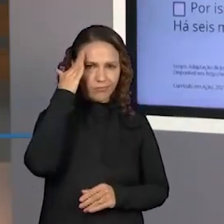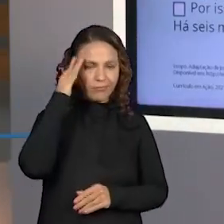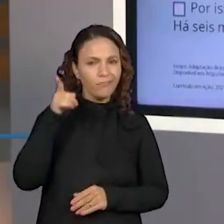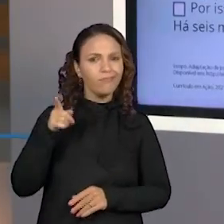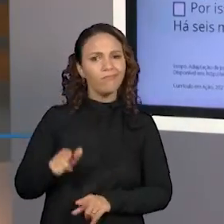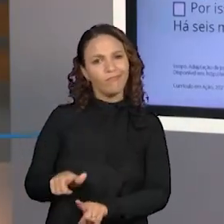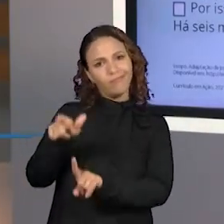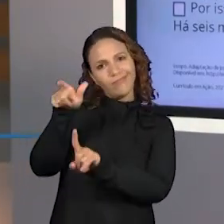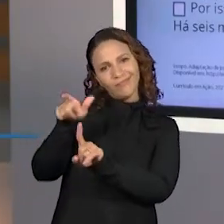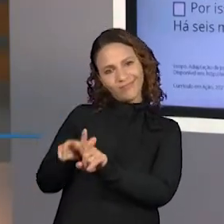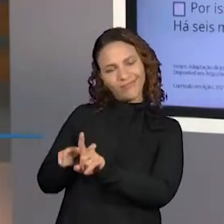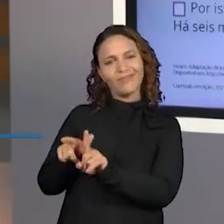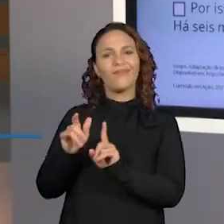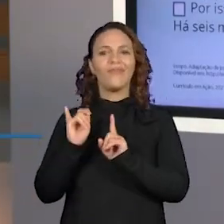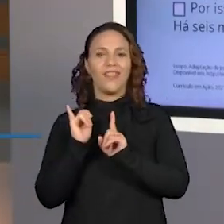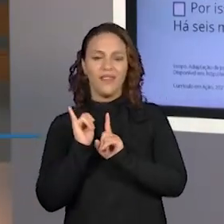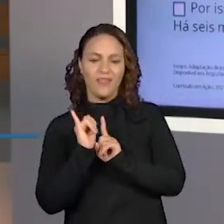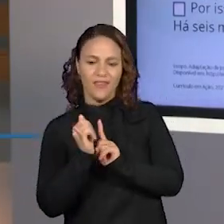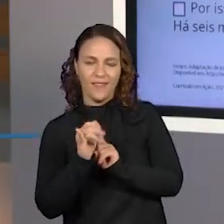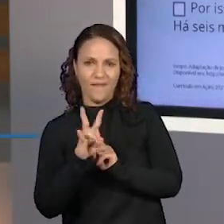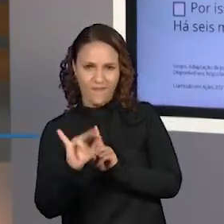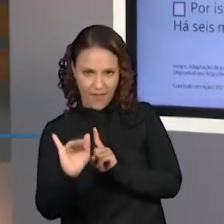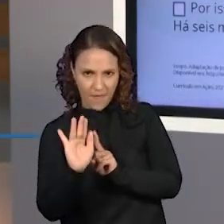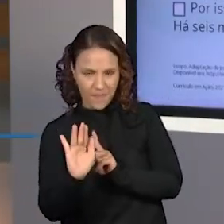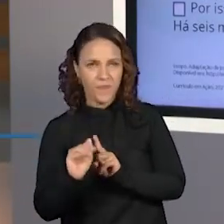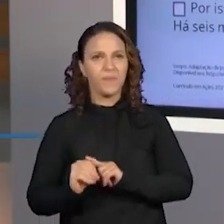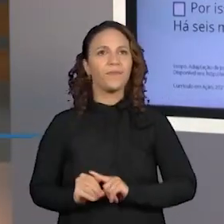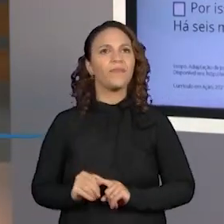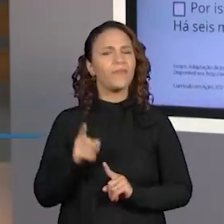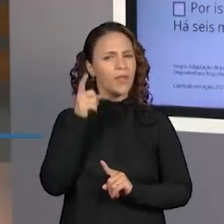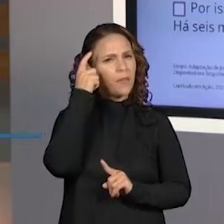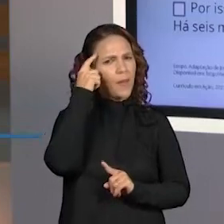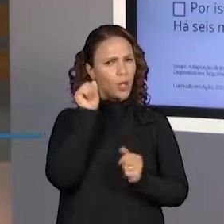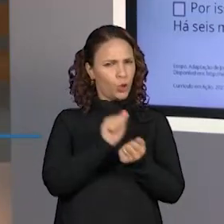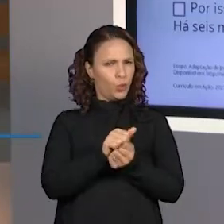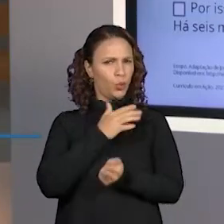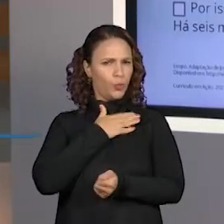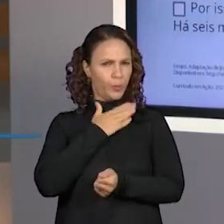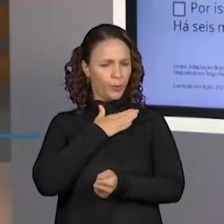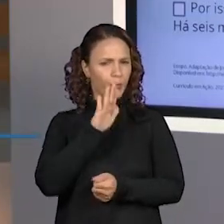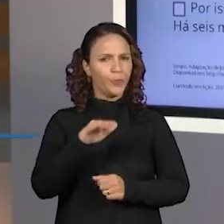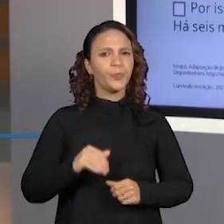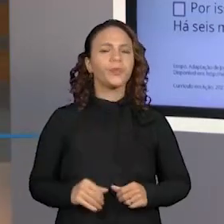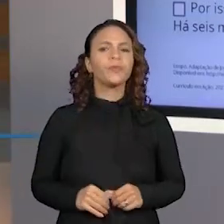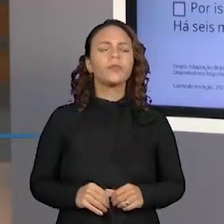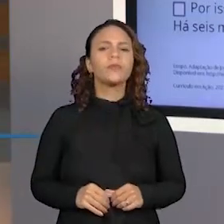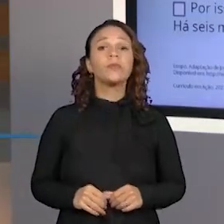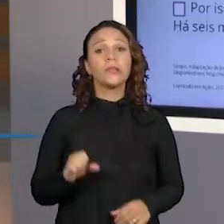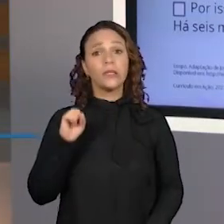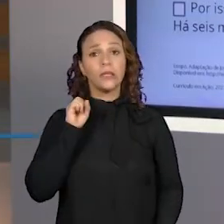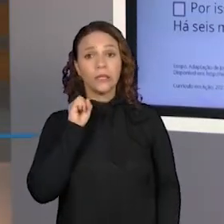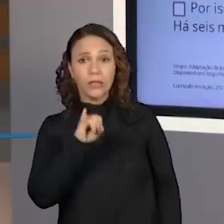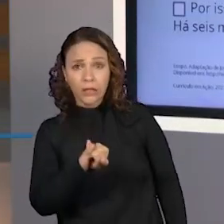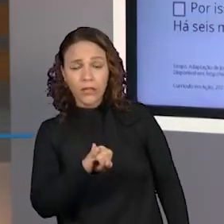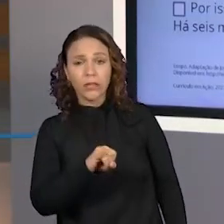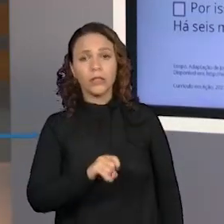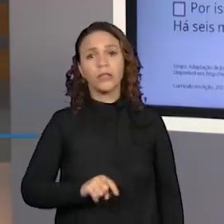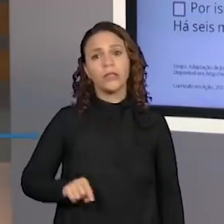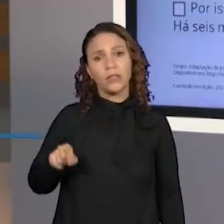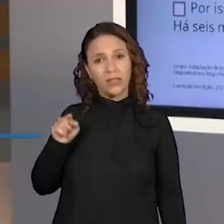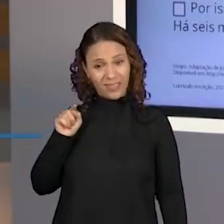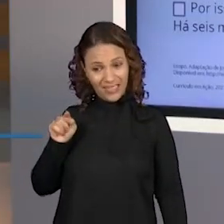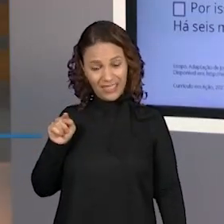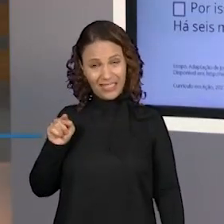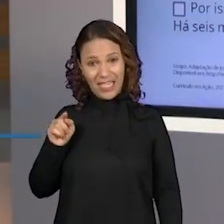está indicando que o personagem vai falar. Então, quero que você pense aí junto comigo aí em casa. Se o narrador indicou que o personagem